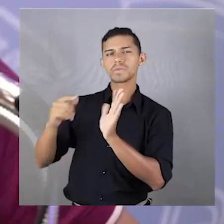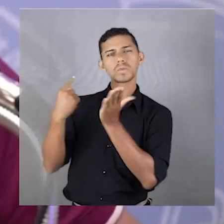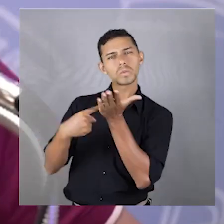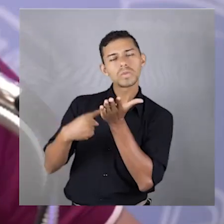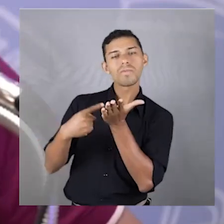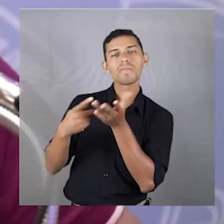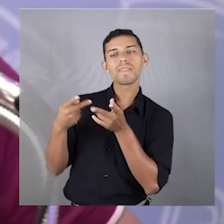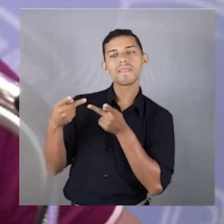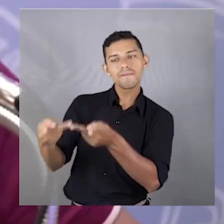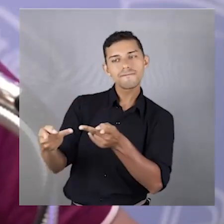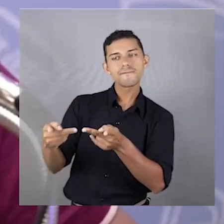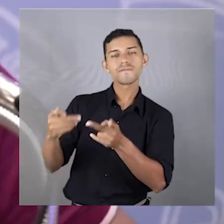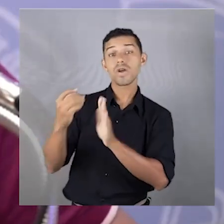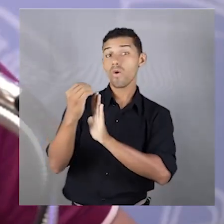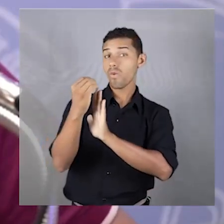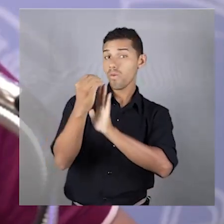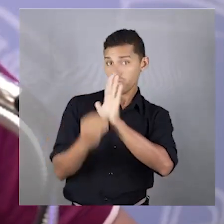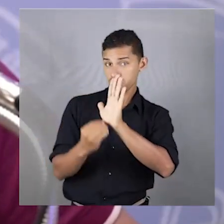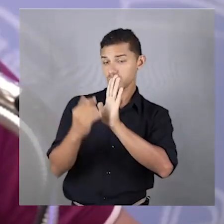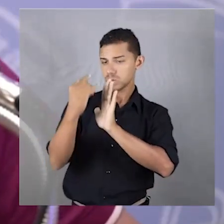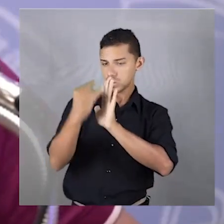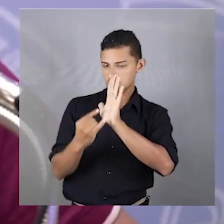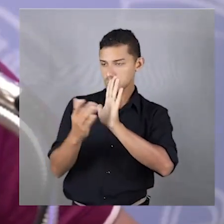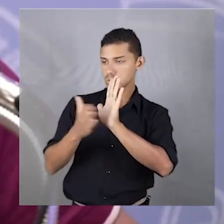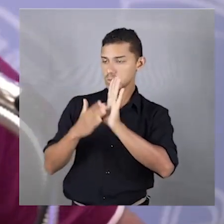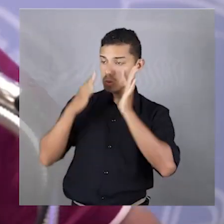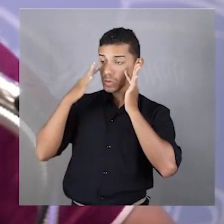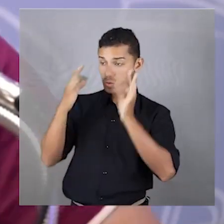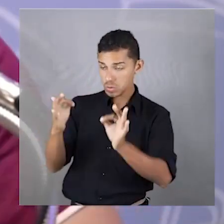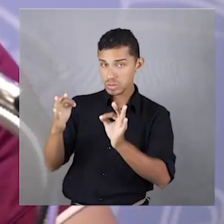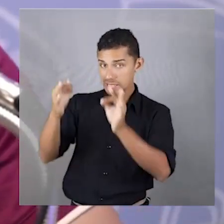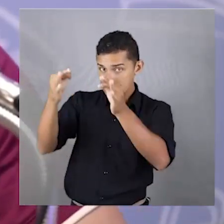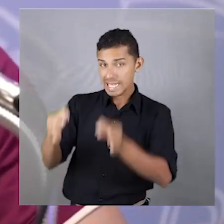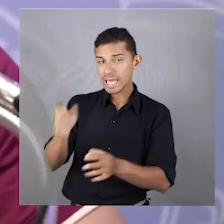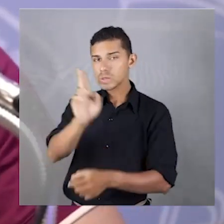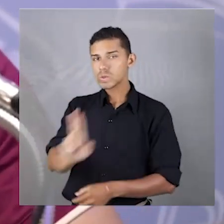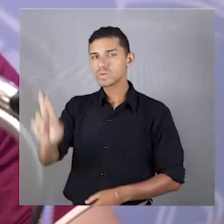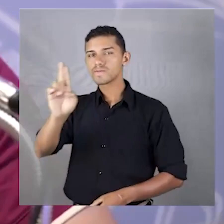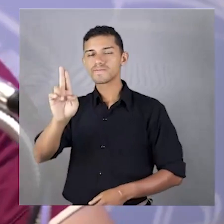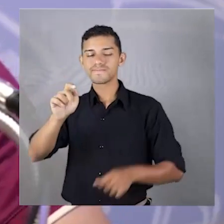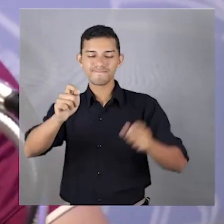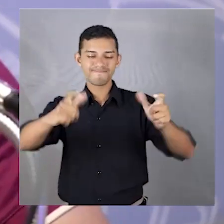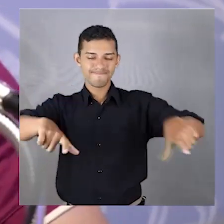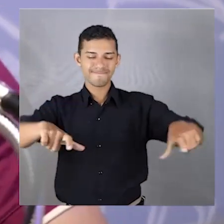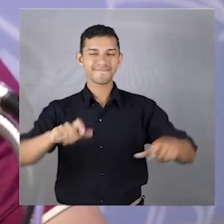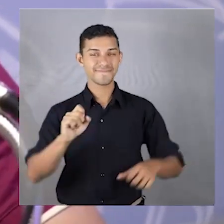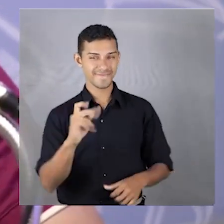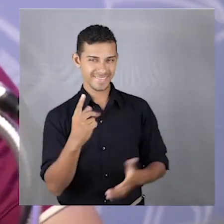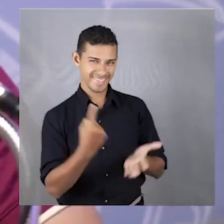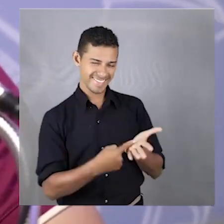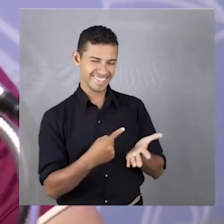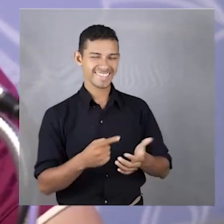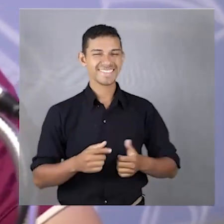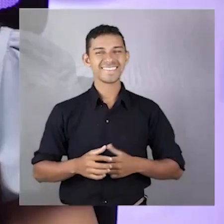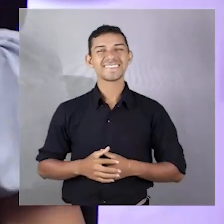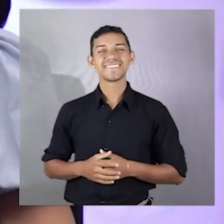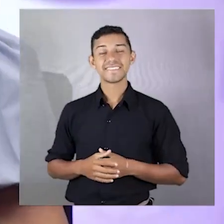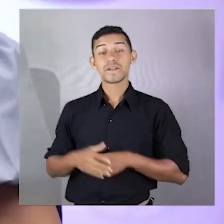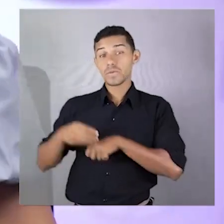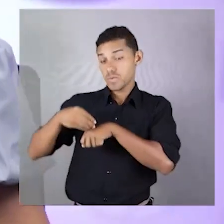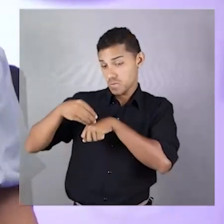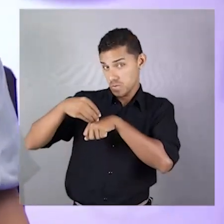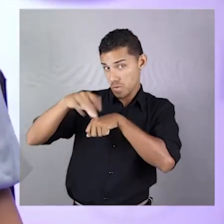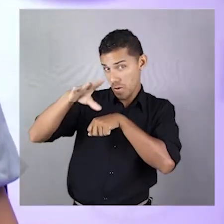poder oficializar a intenção em fazer utilização das quadras. É isso. A dica tá